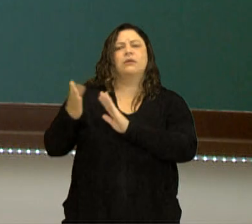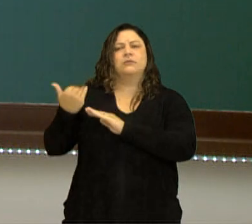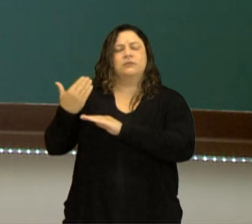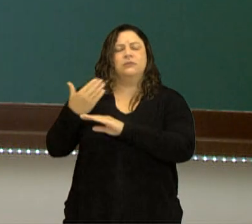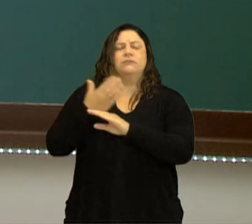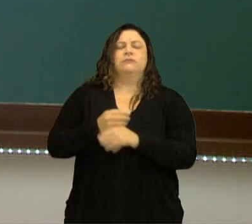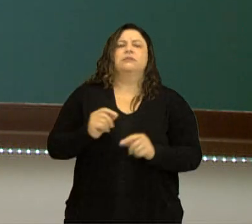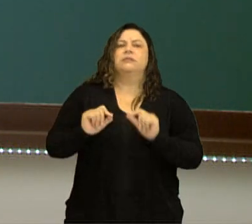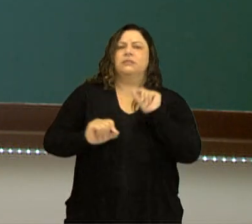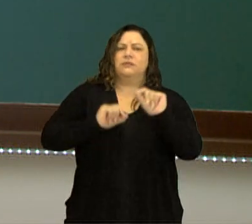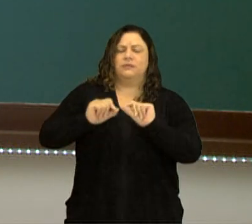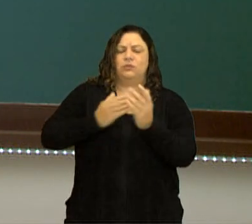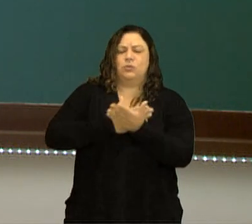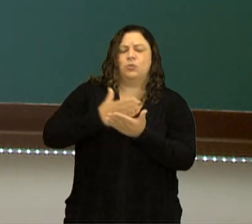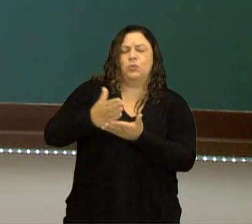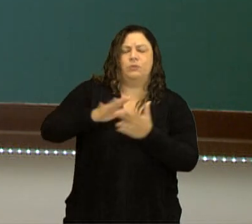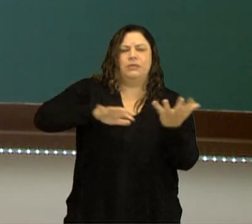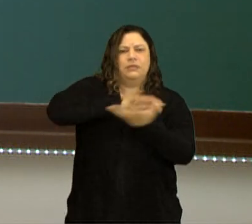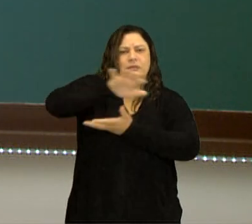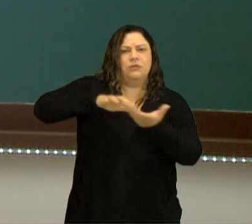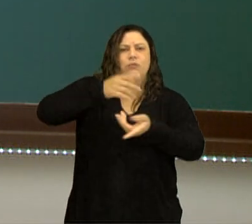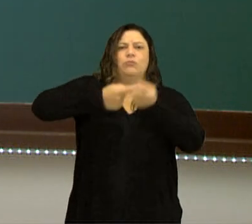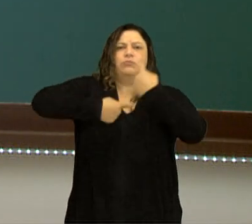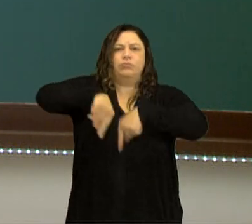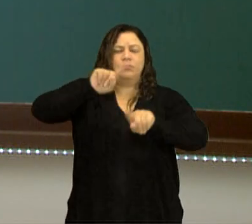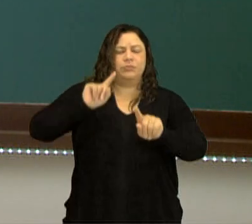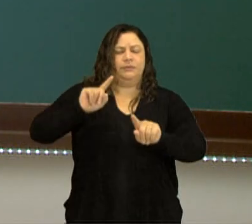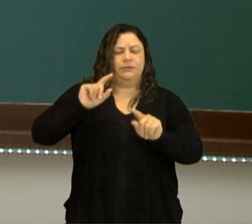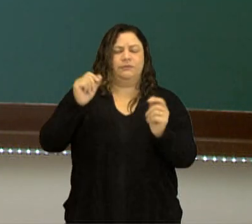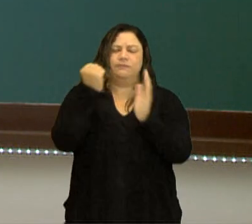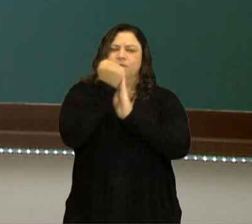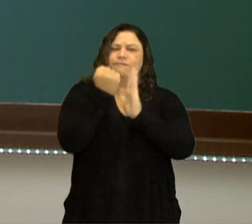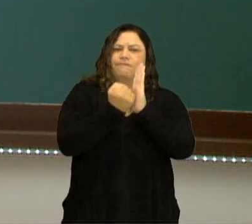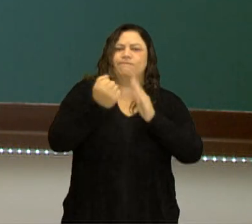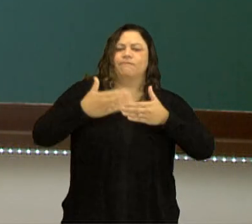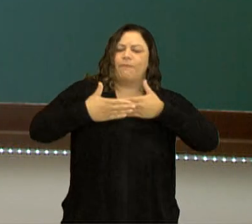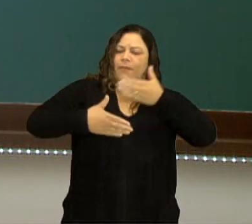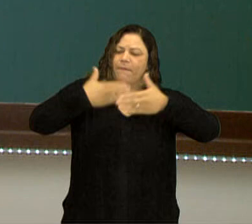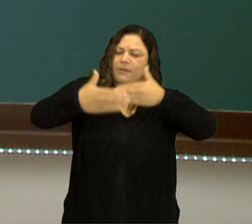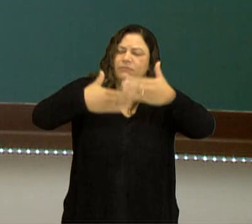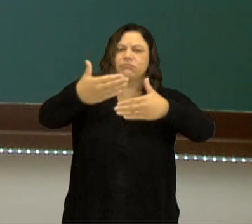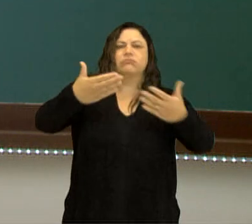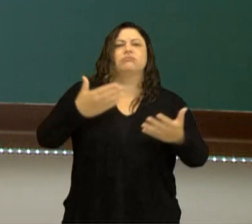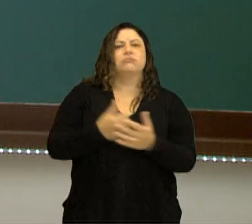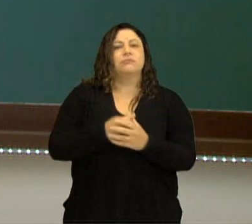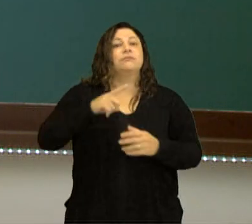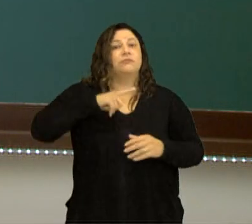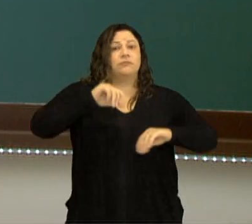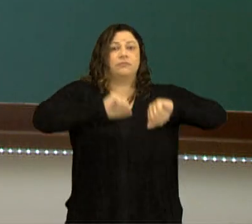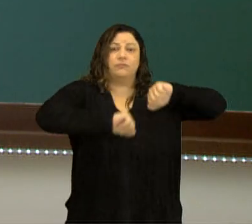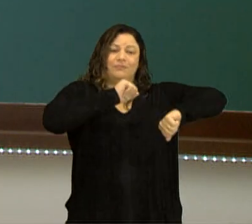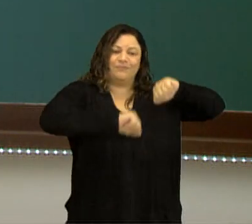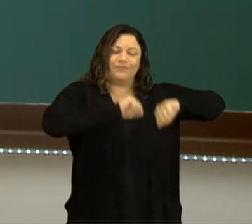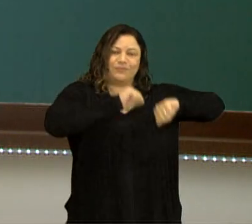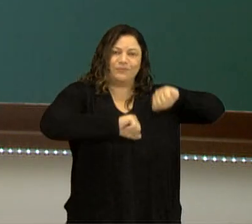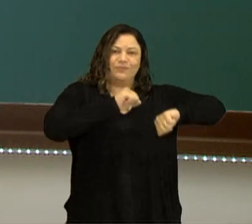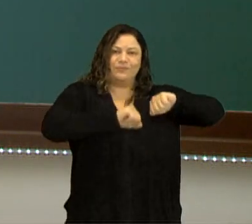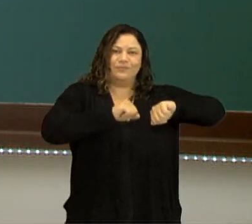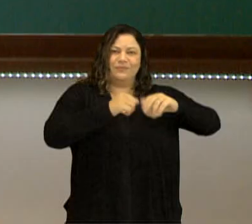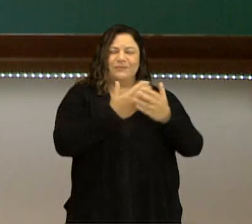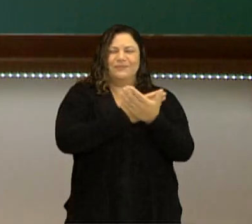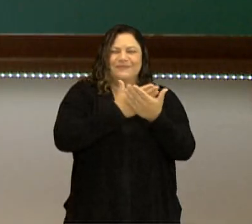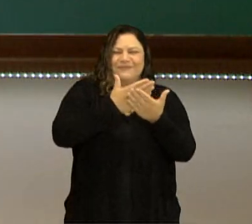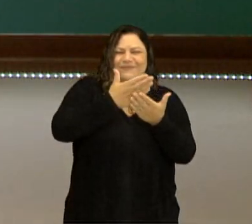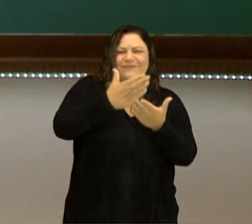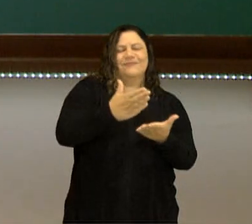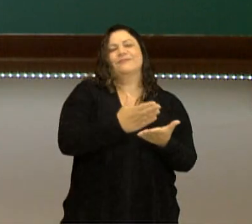iniciar o processo revolucionário, e isso também vai passar ainda por algumas décadas a mais, ela tinha uma industrialização muito nascente. E